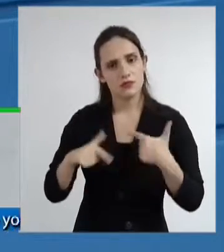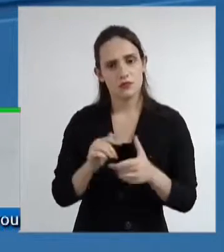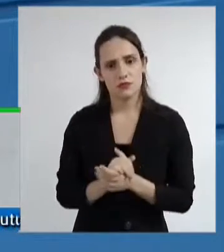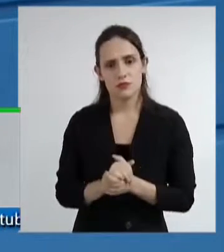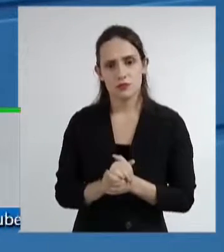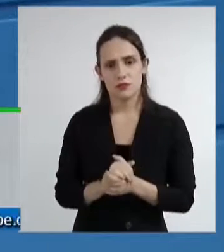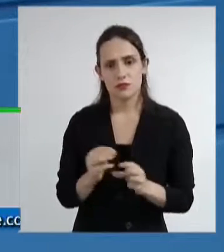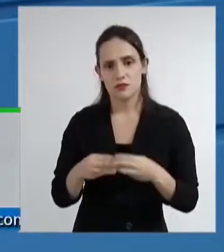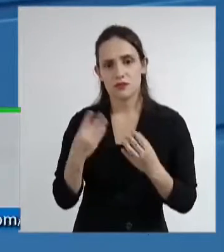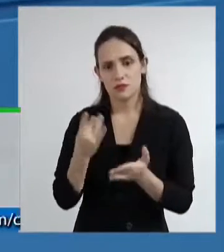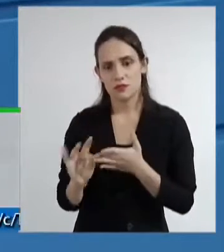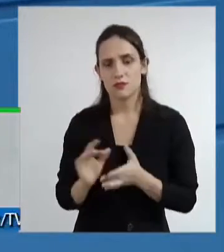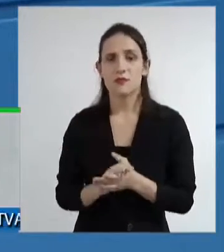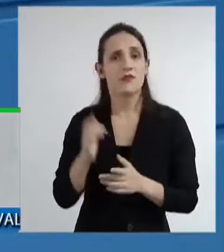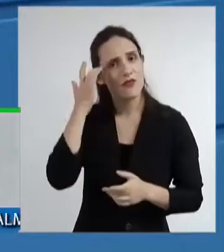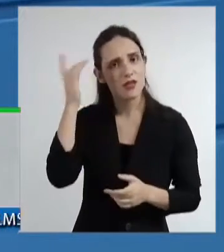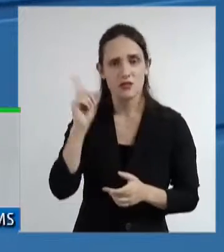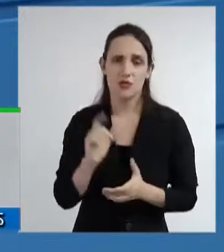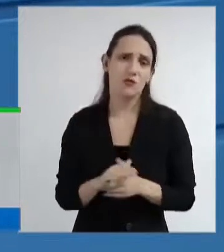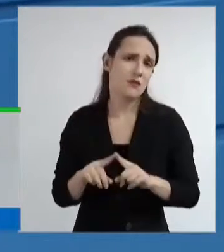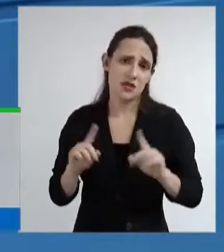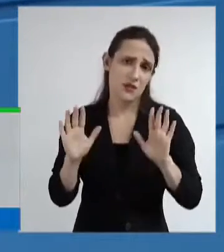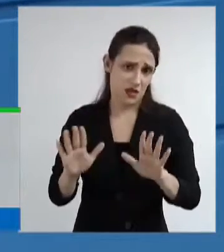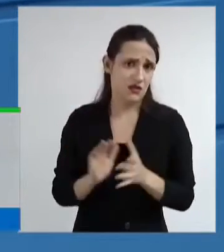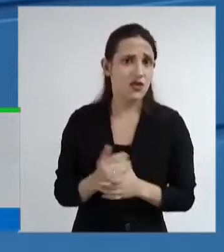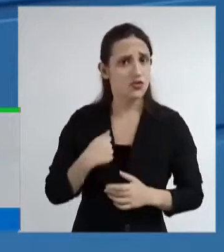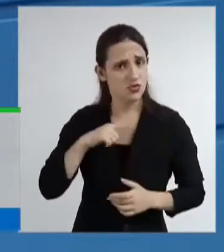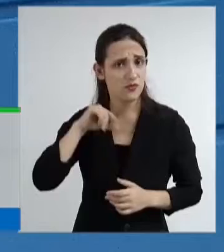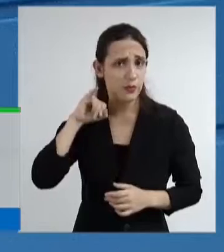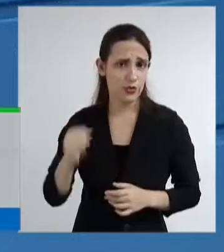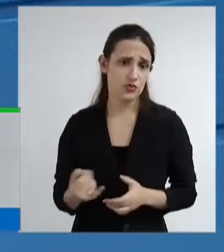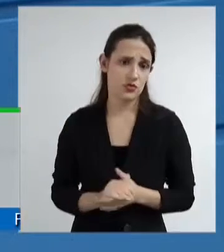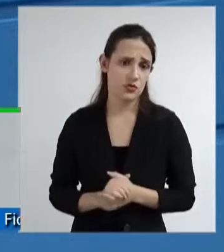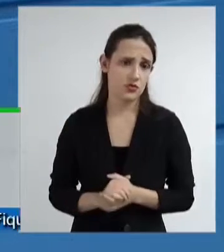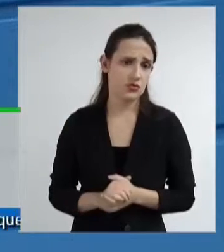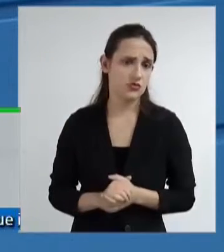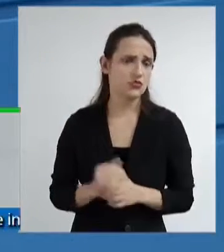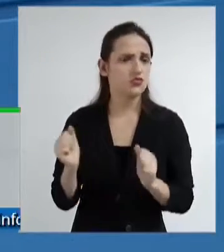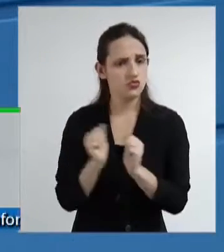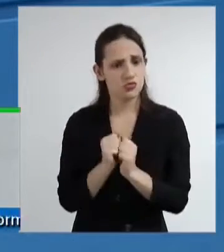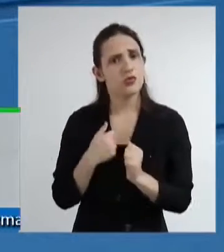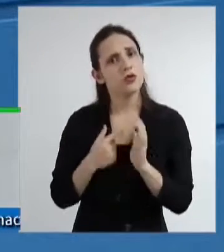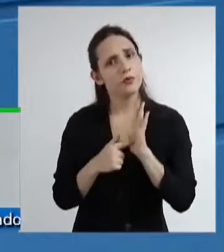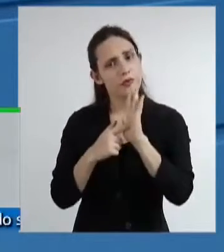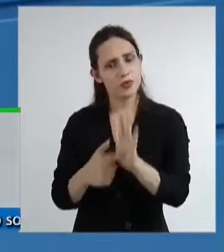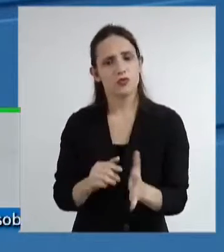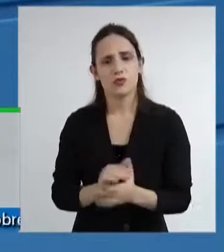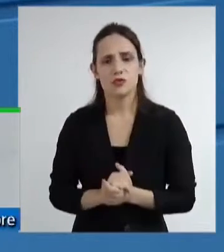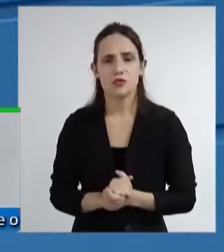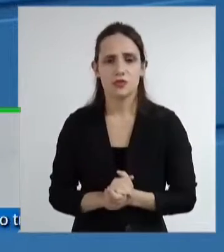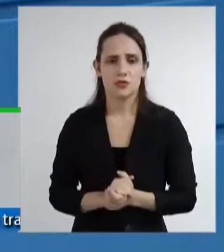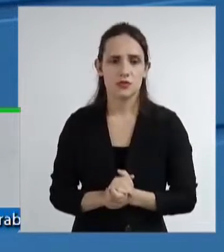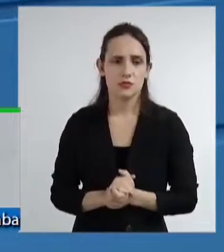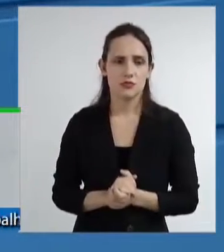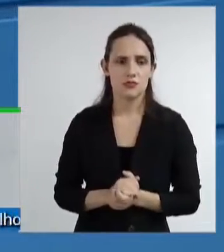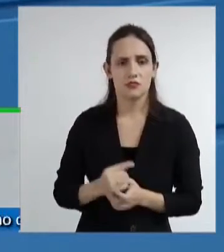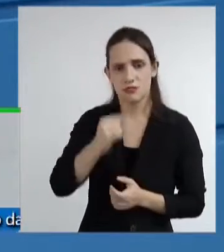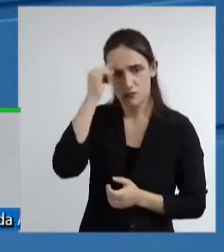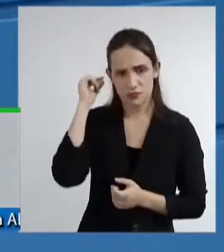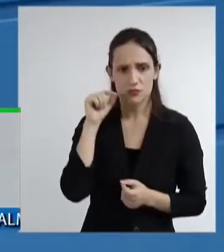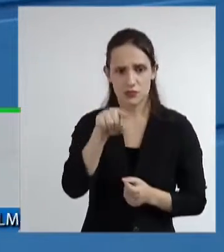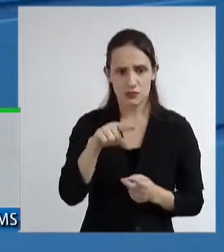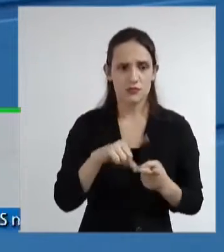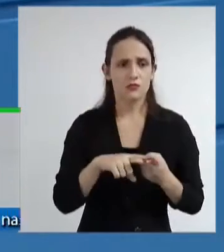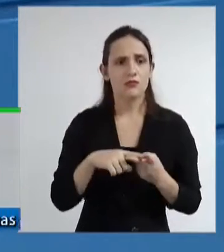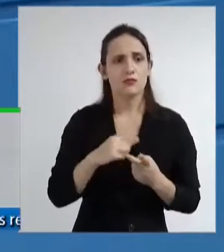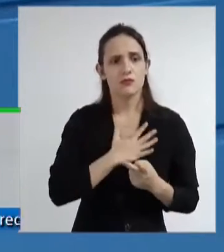nota de repúdio não é fácil. Mas eu tive a oportunidade, juntamente com os deputados, de apresentar aqui, deputado Herculano Borges,